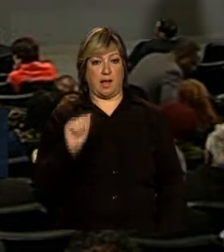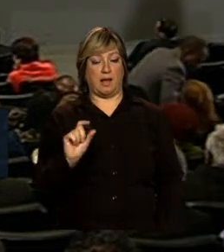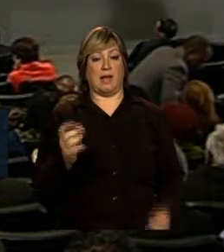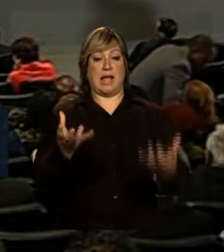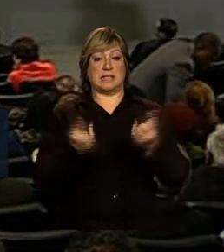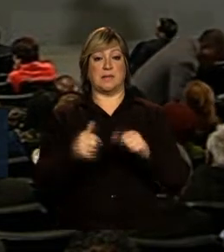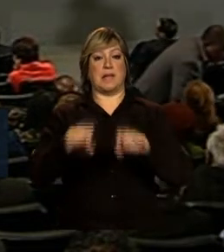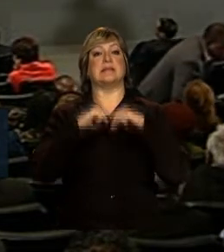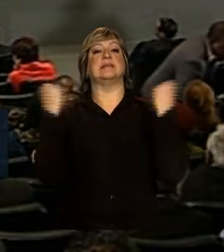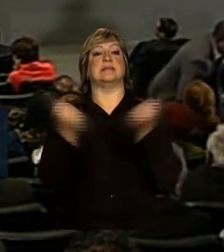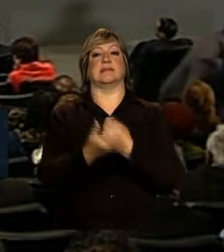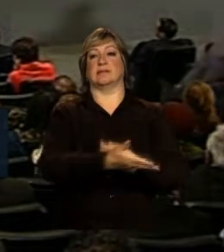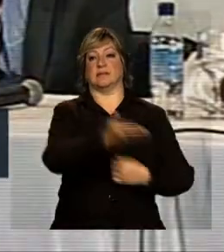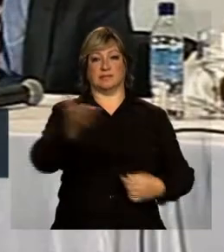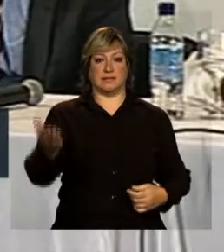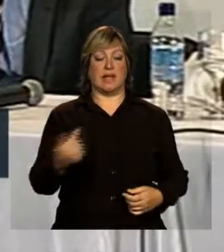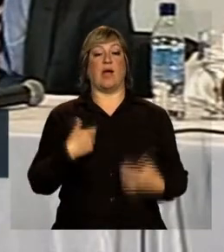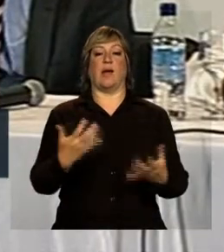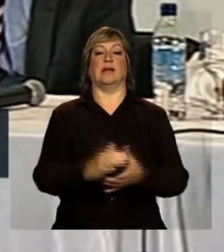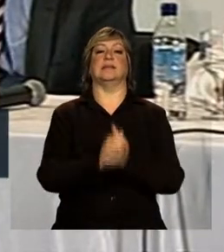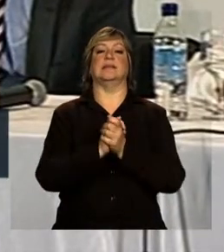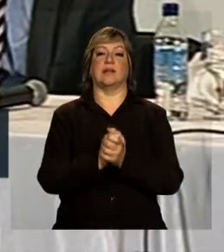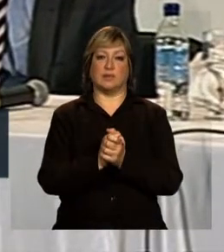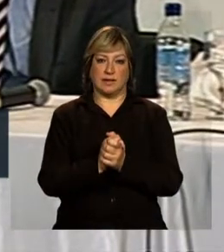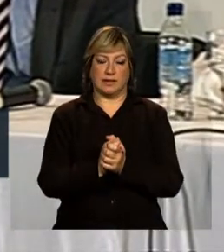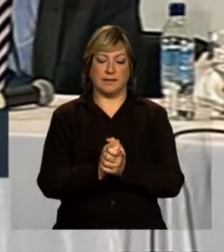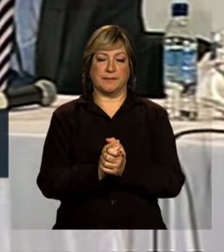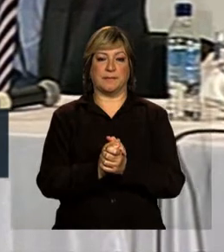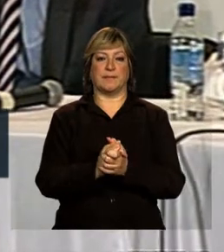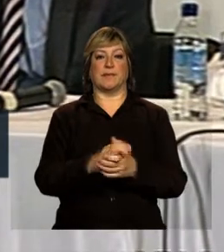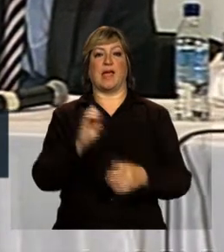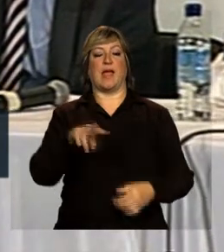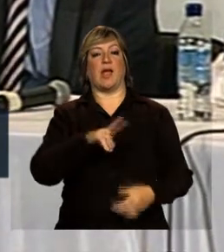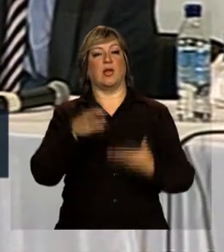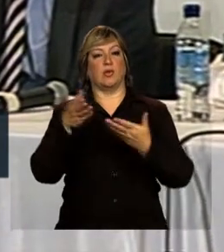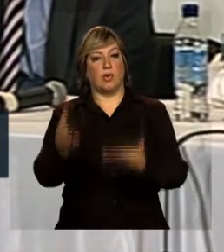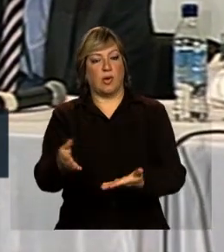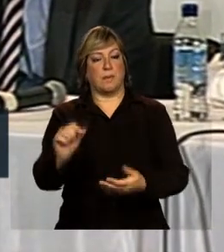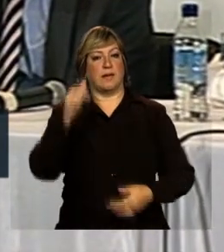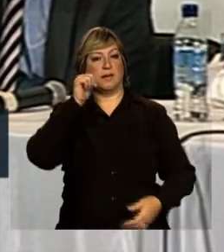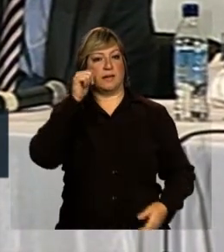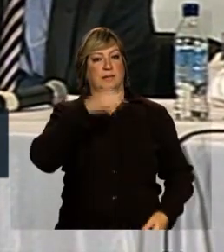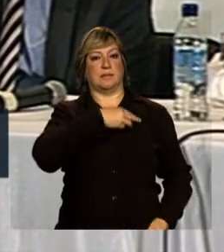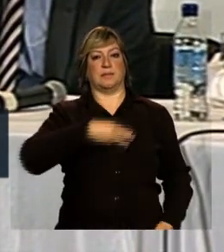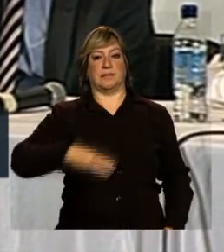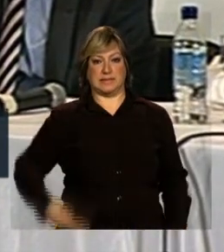desse significado. Eu quero saudar, em nome das ministras